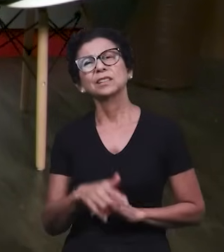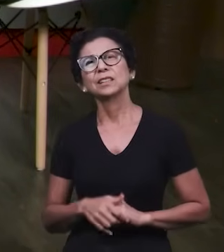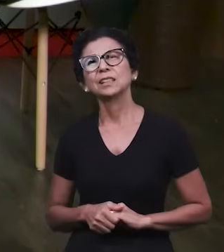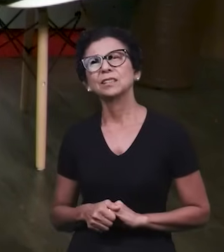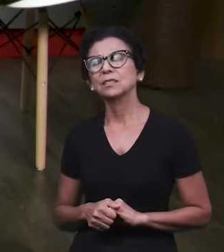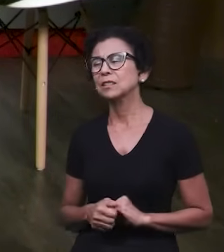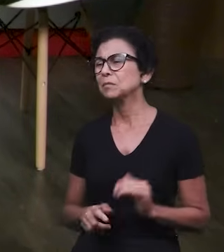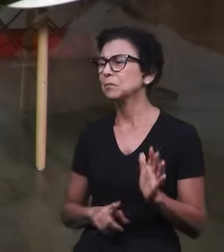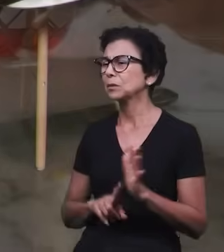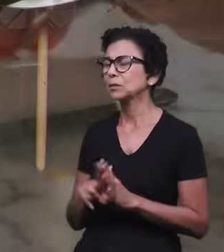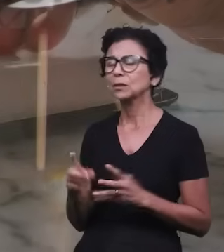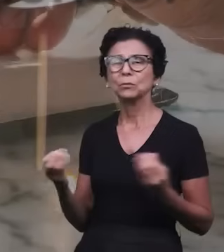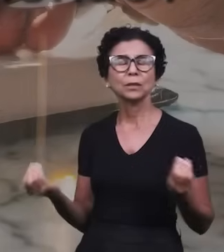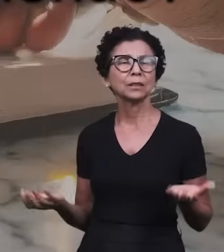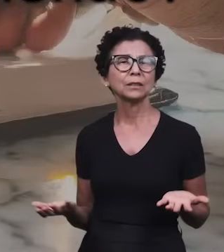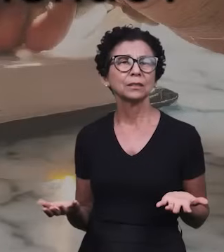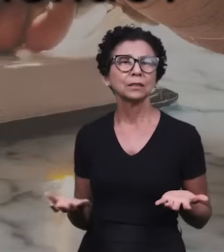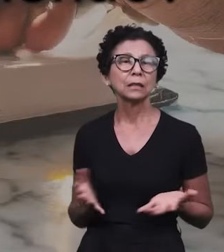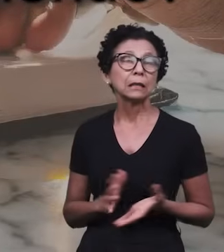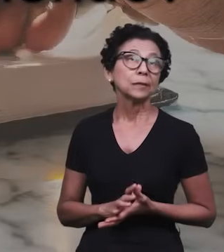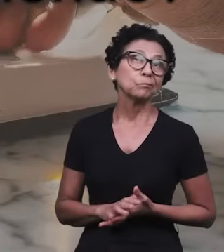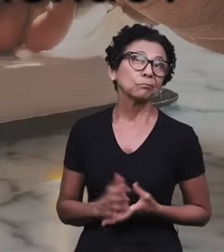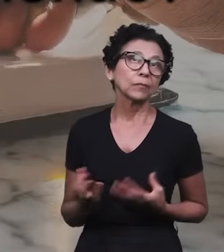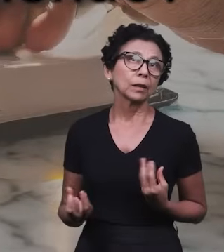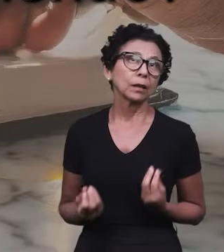que eles questionavam é o seguinte, olha,